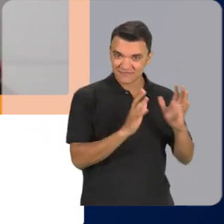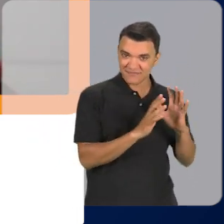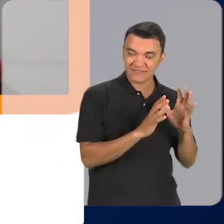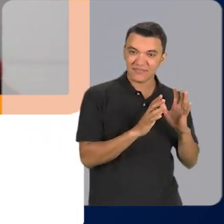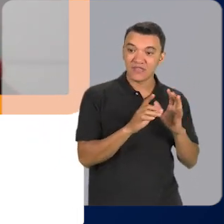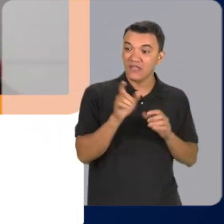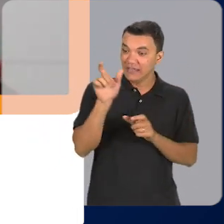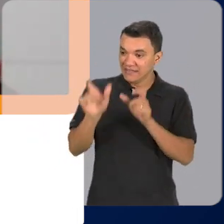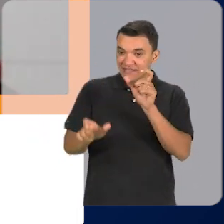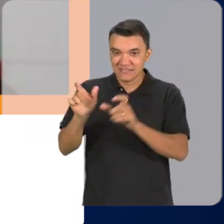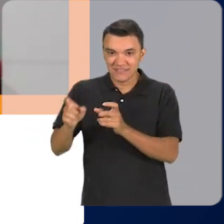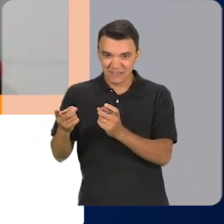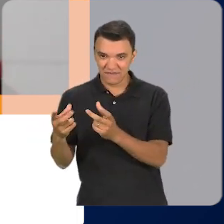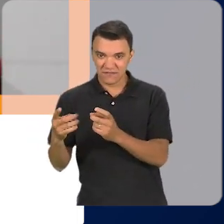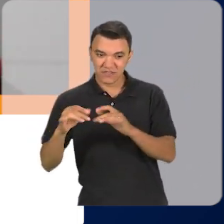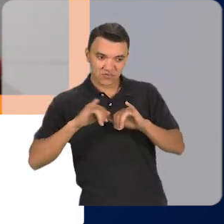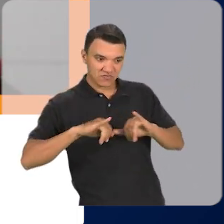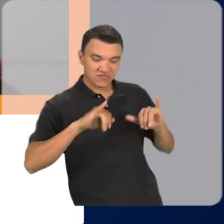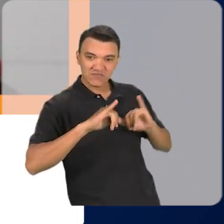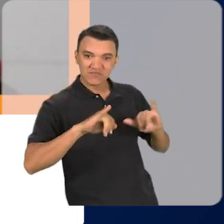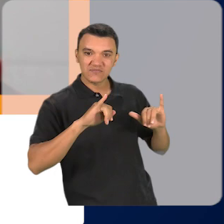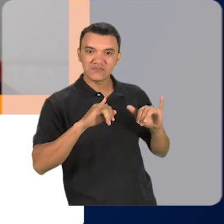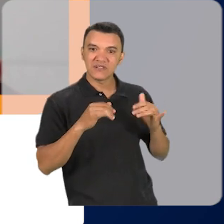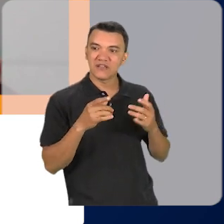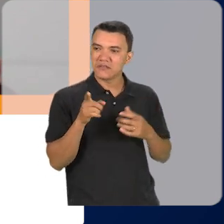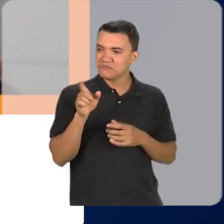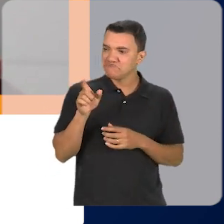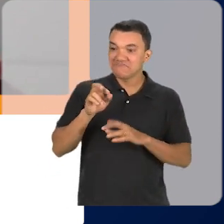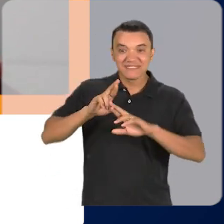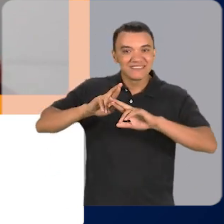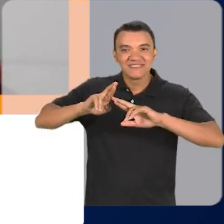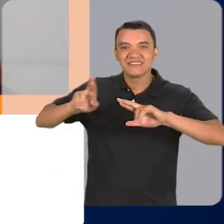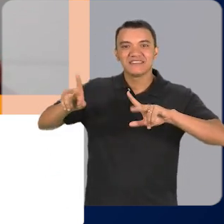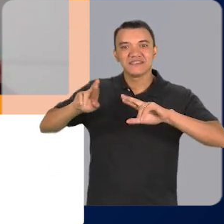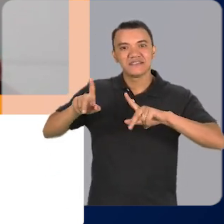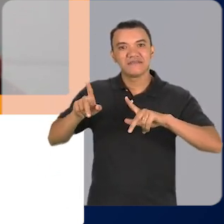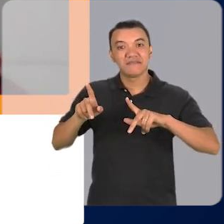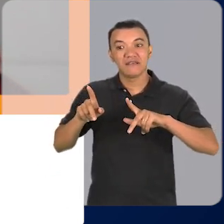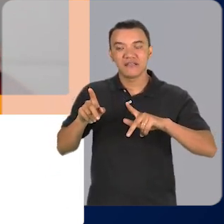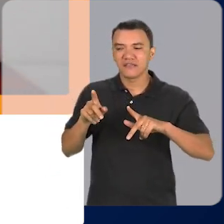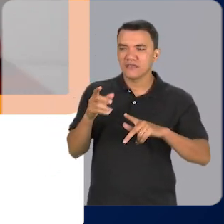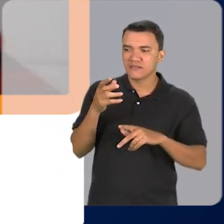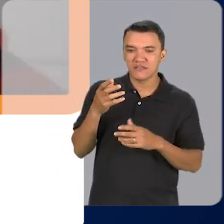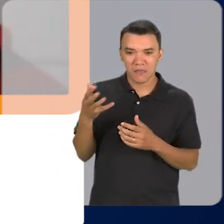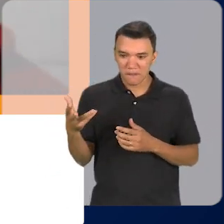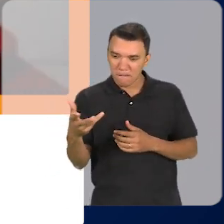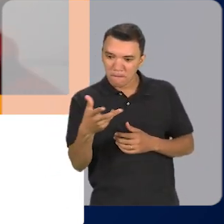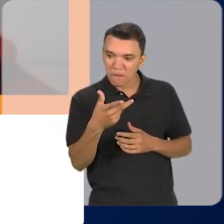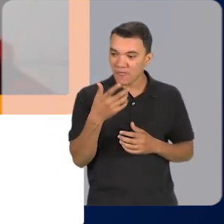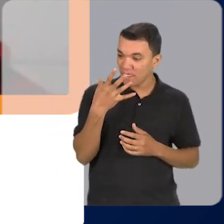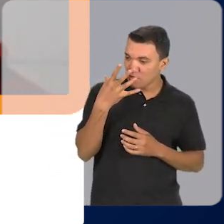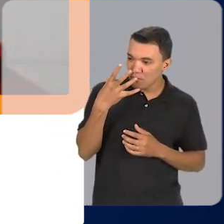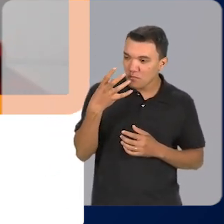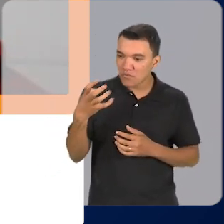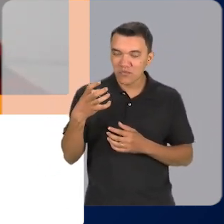eram singulares, né, na persuasão para que o cliente comprasse seu produto.